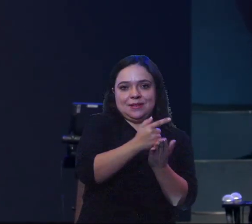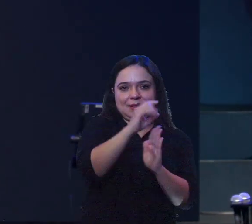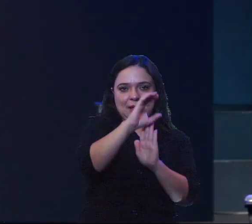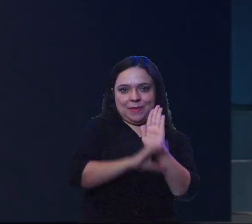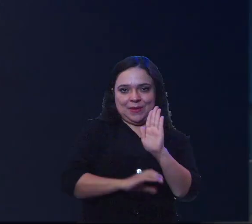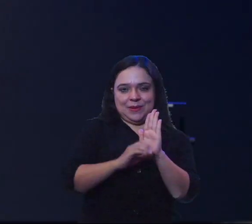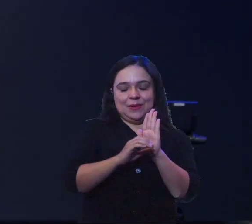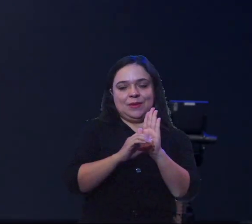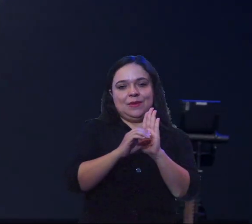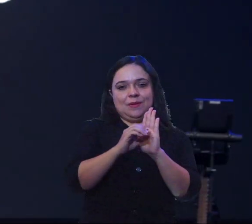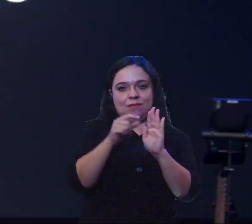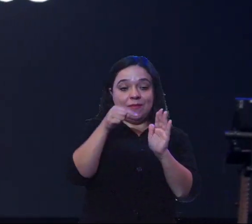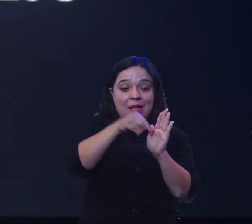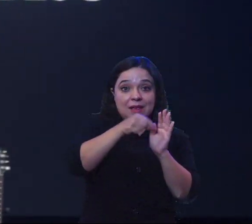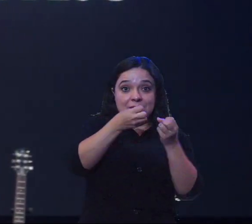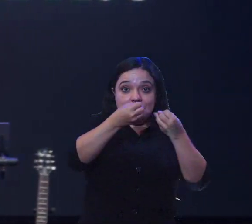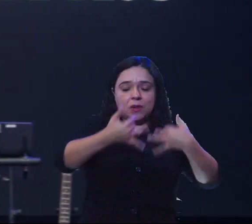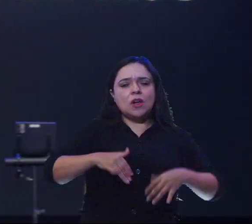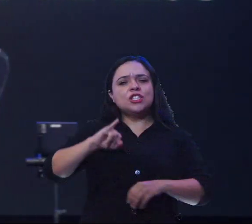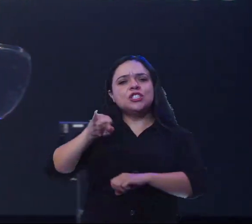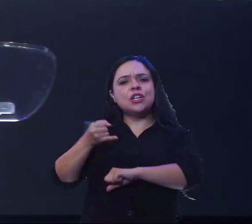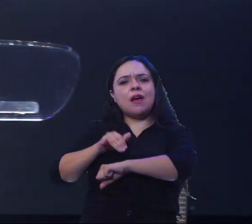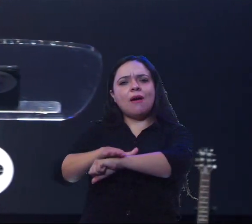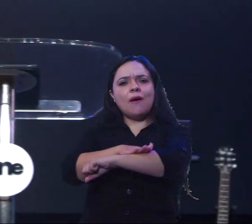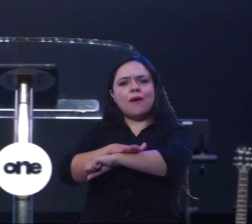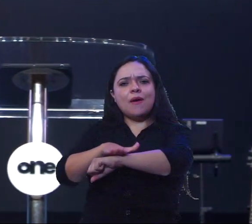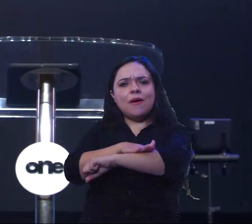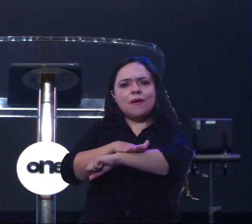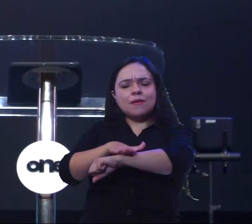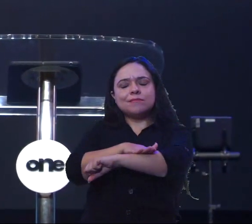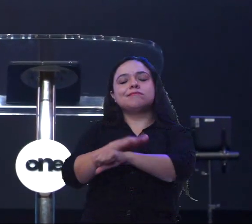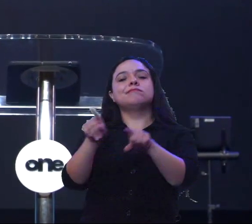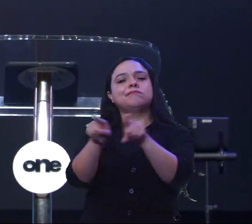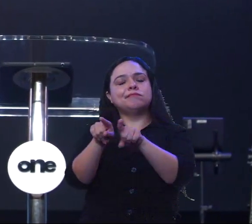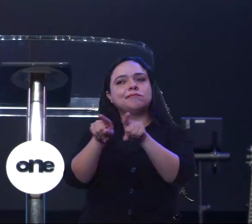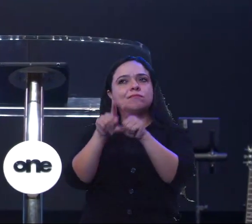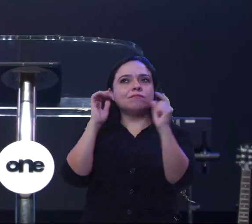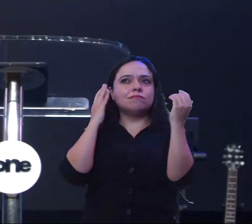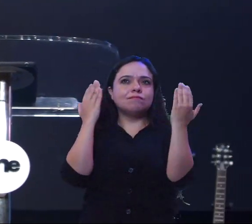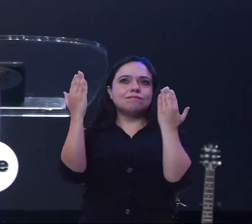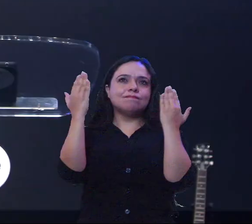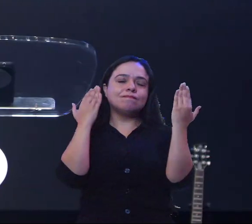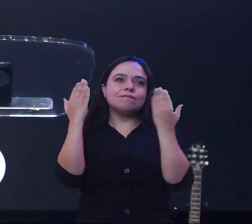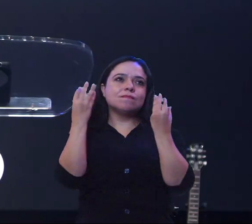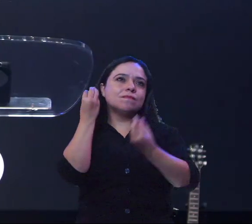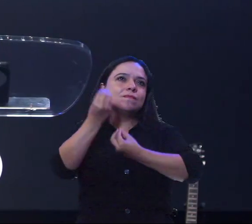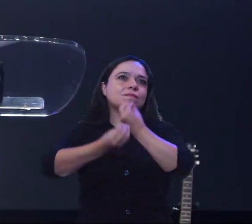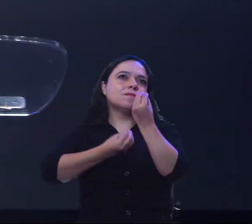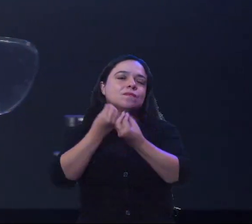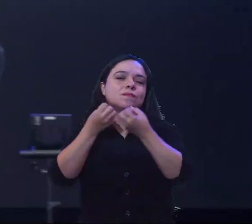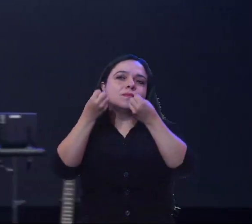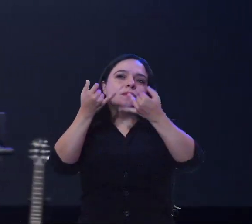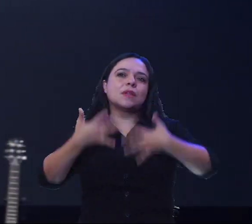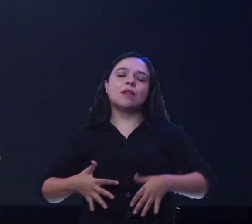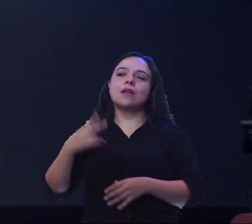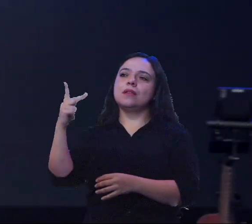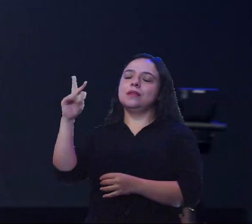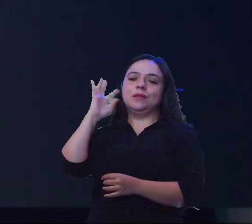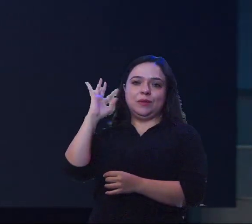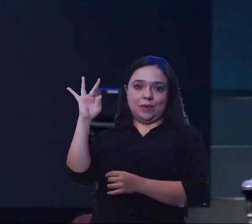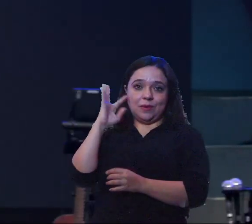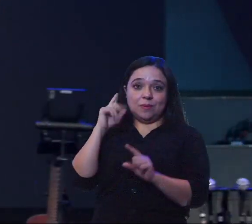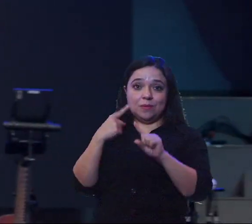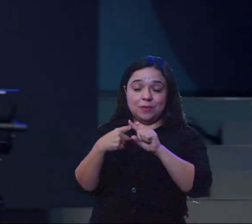ainda assim, Jacó se questionou e ficava tentando pensar qual seria o sentido daquele sonho. Porque, na verdade, essa